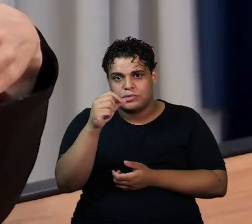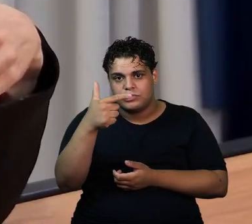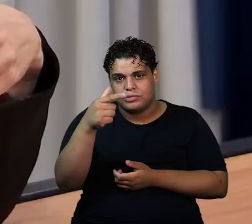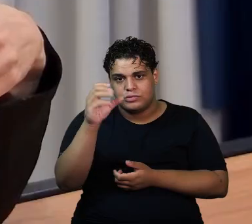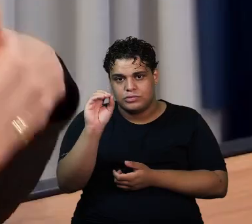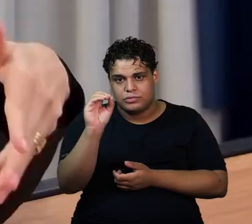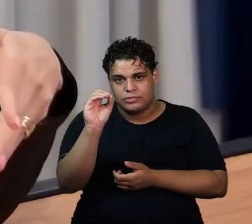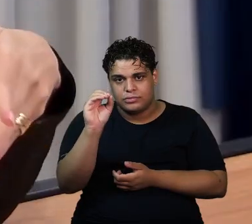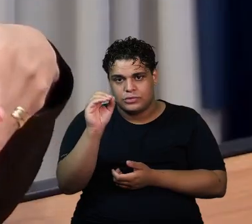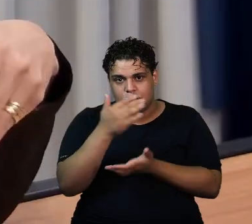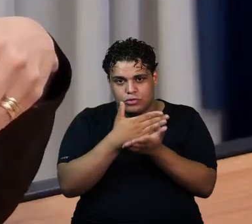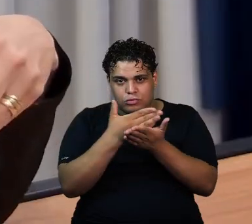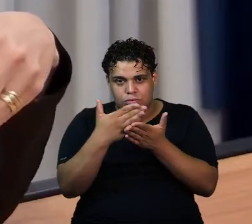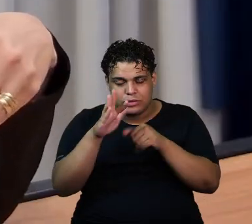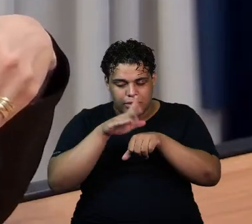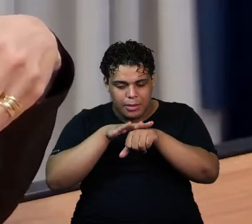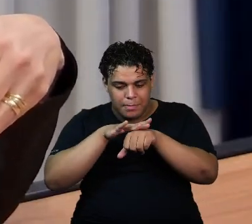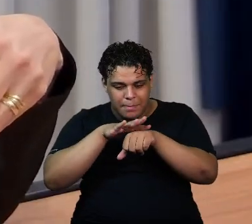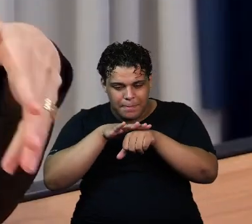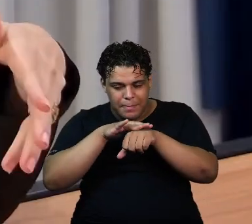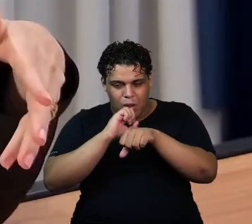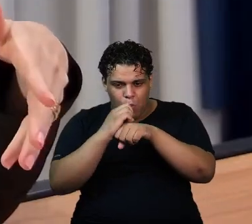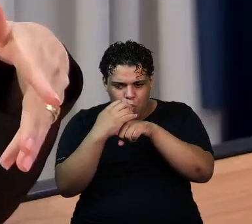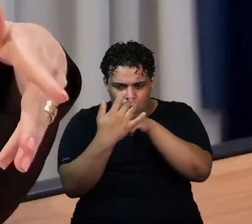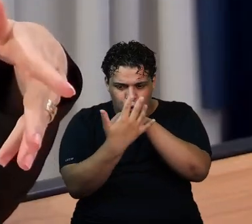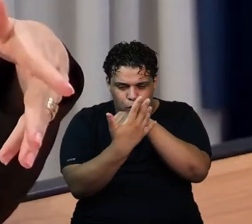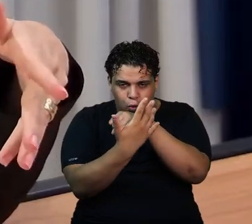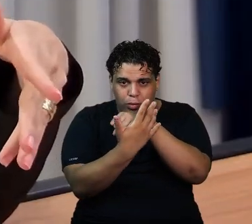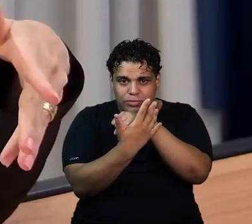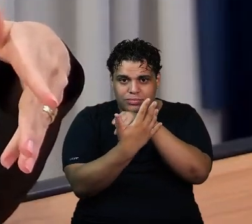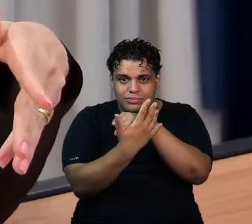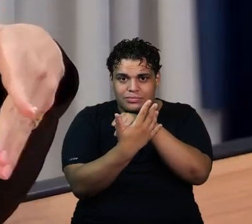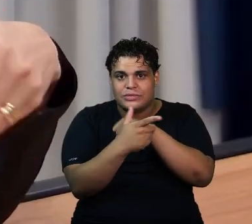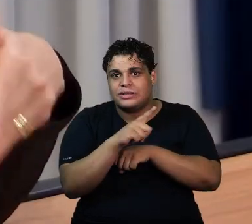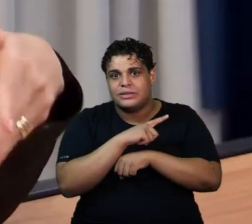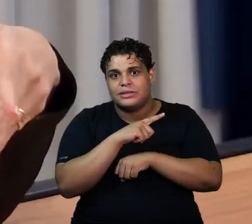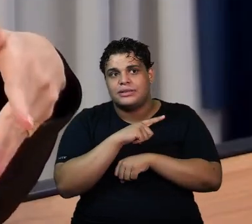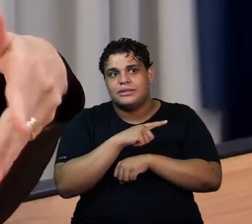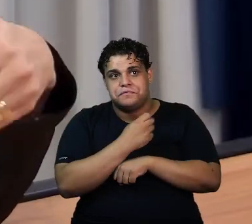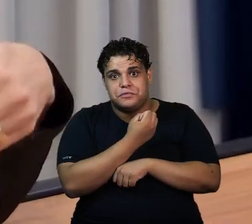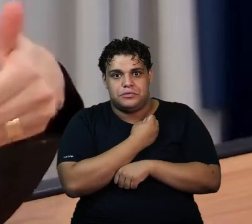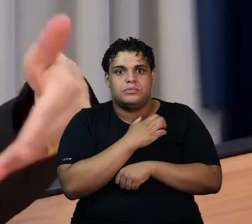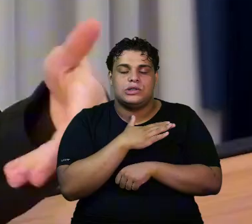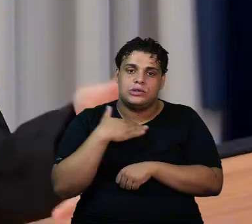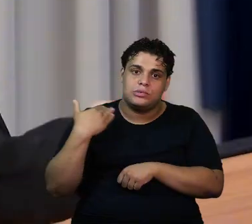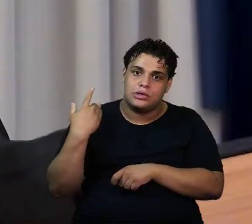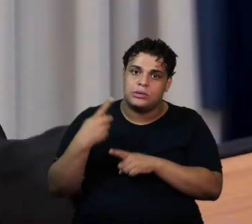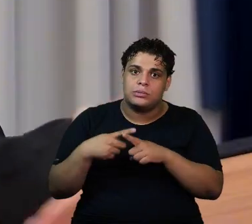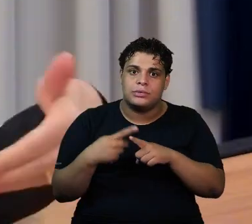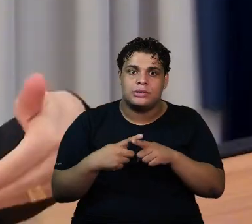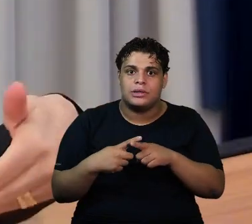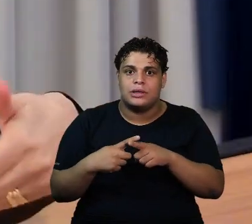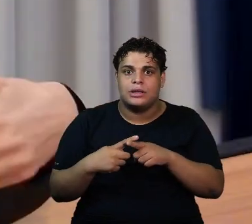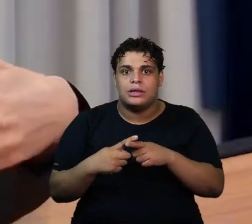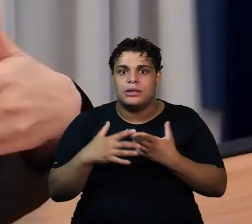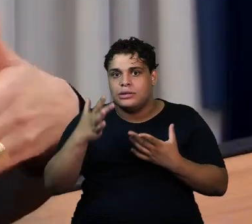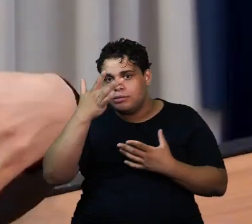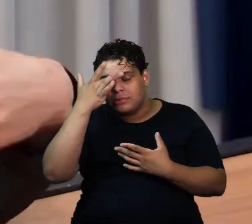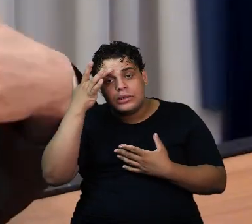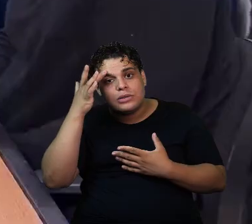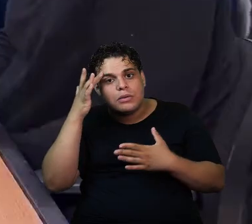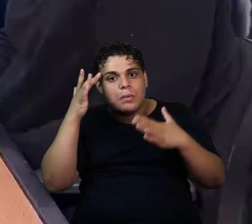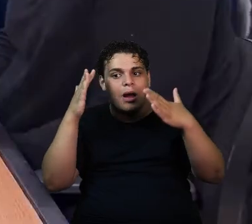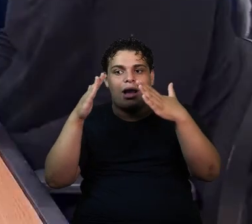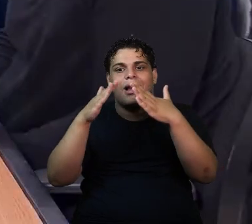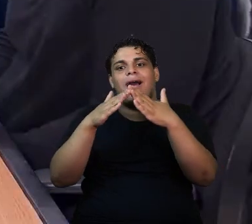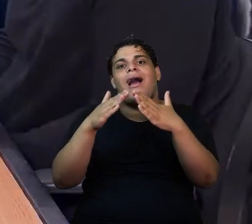o ano do início da pandemia, teve um recorde de número de mortes. E principalmente porque as pessoas ficaram muito dentro de casa,